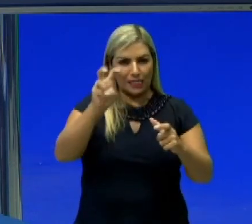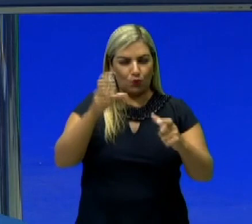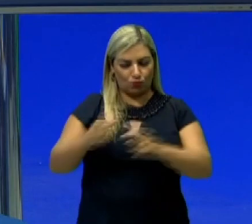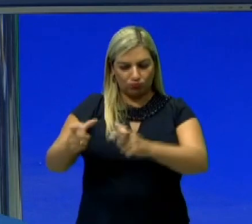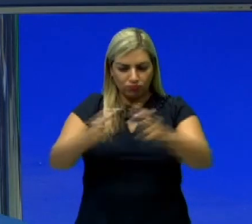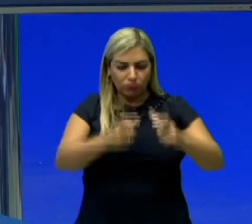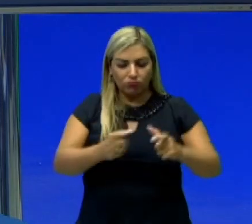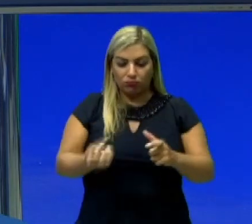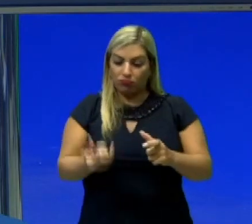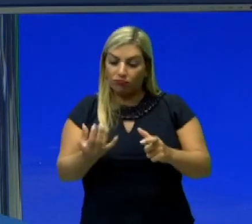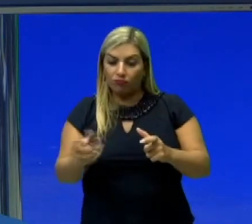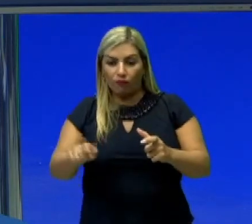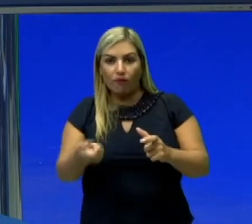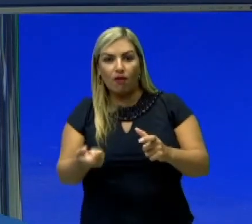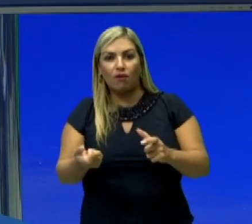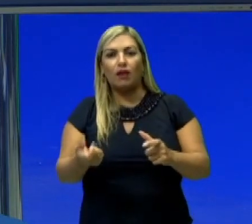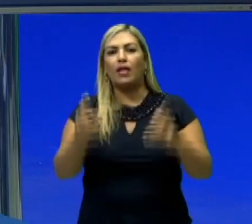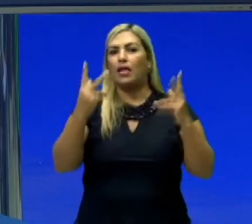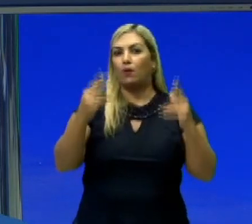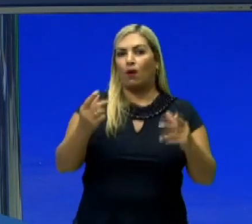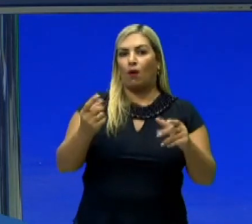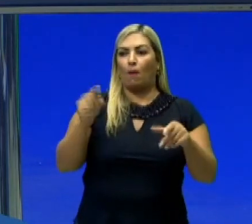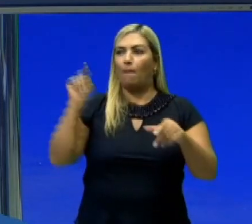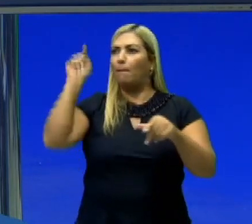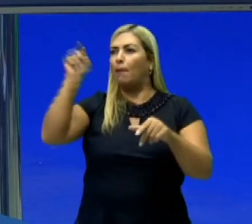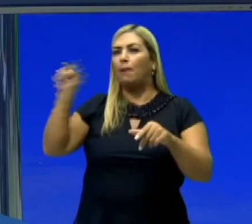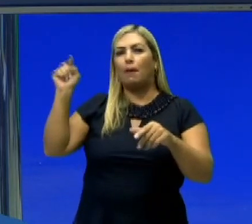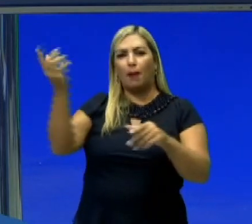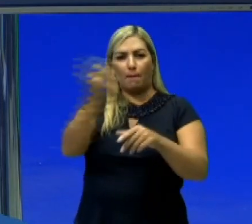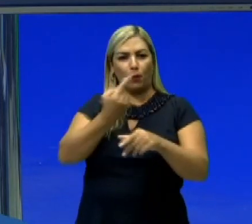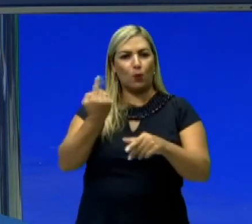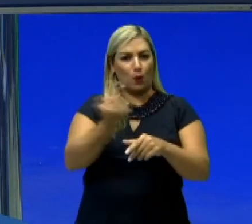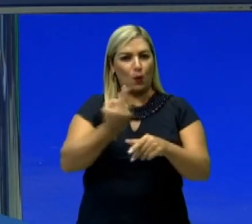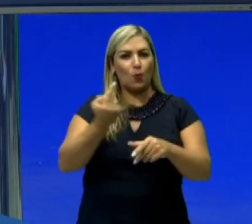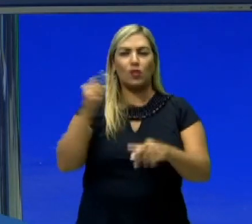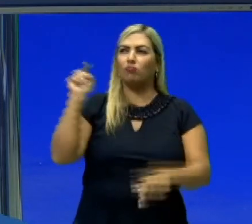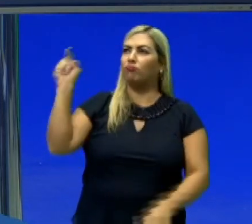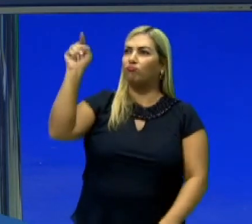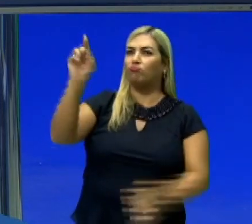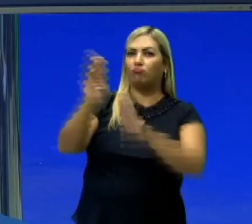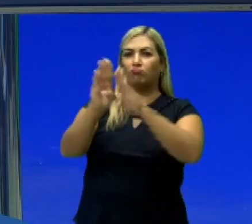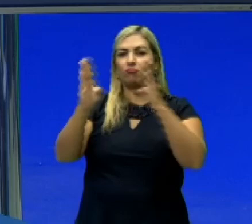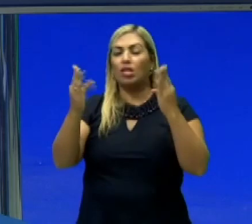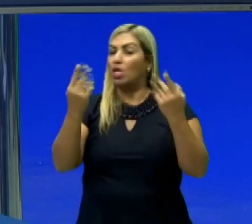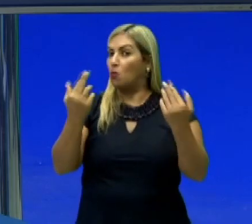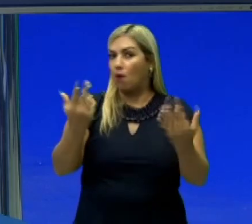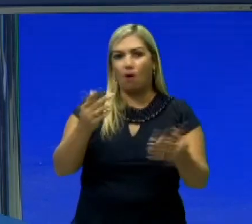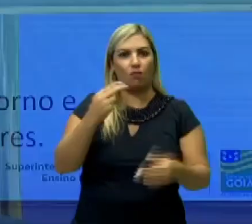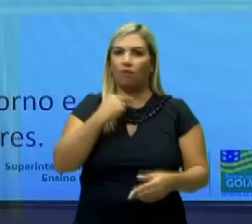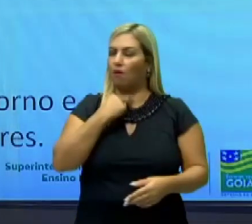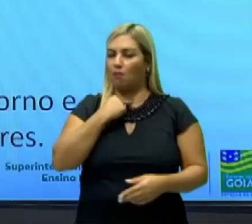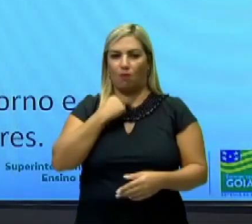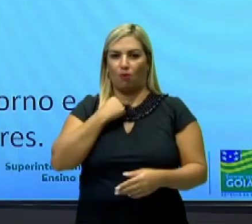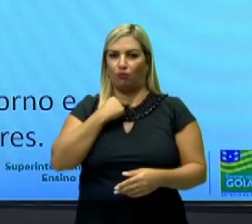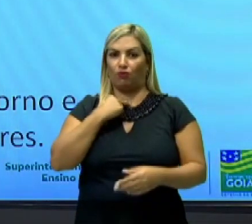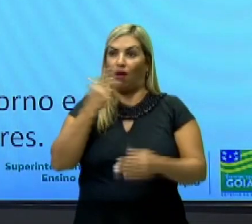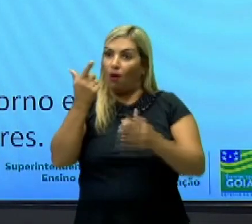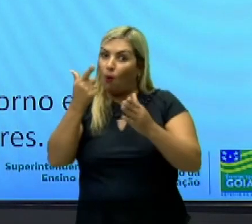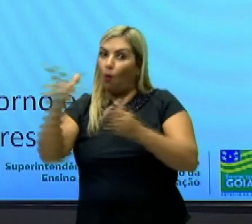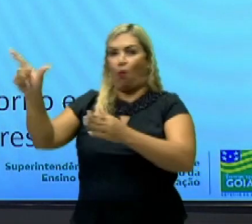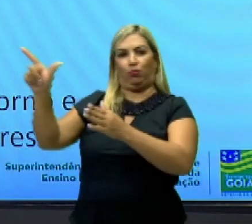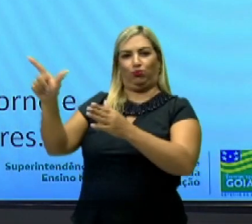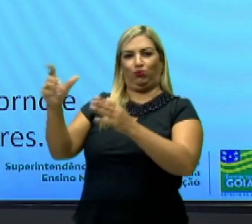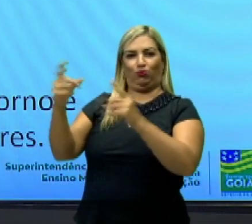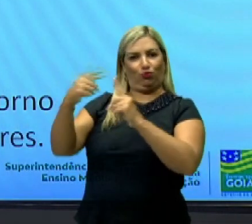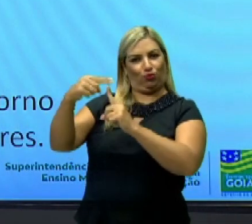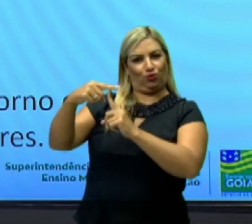Mesma coisa acontece para o micro-ondas. Você não pode caracterizar o micro-ondas como resistor elétrico. É um outro